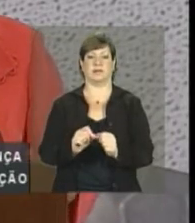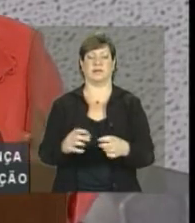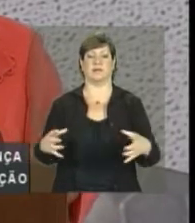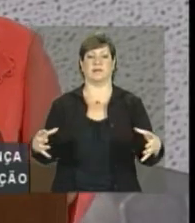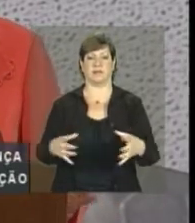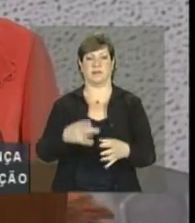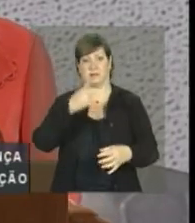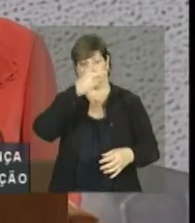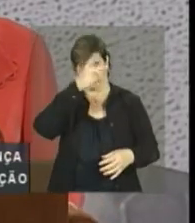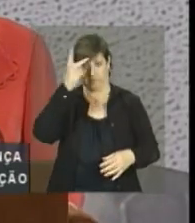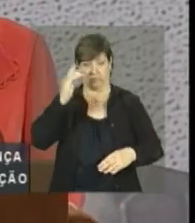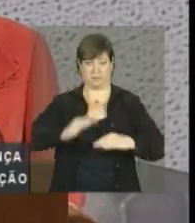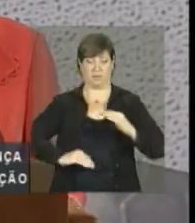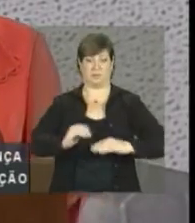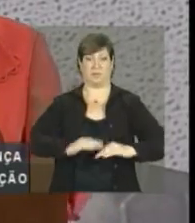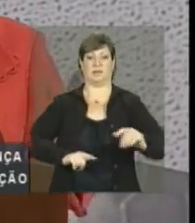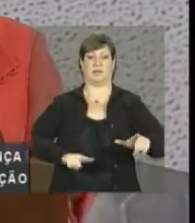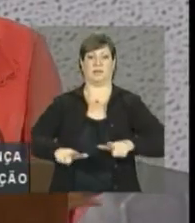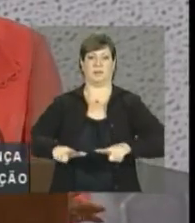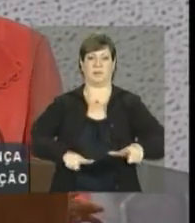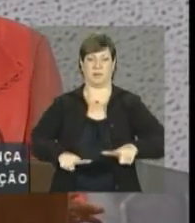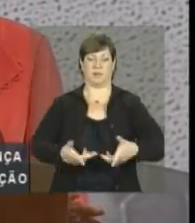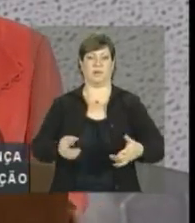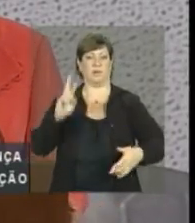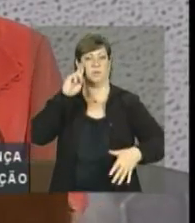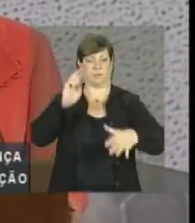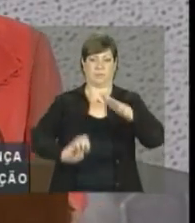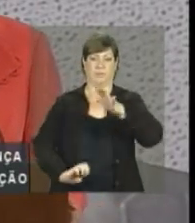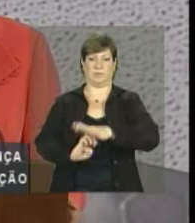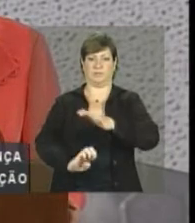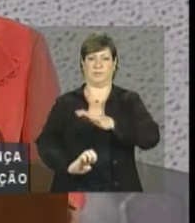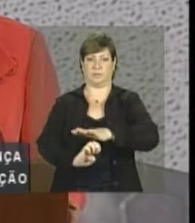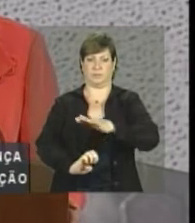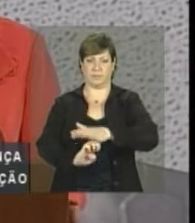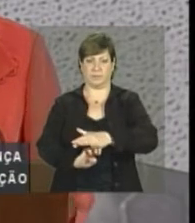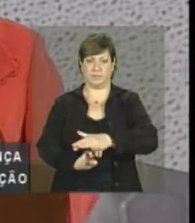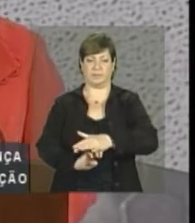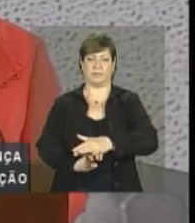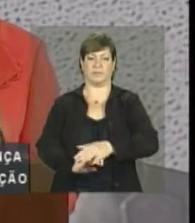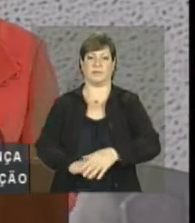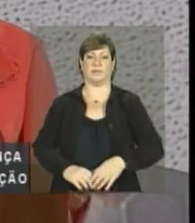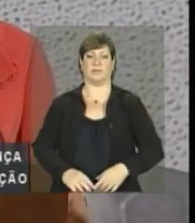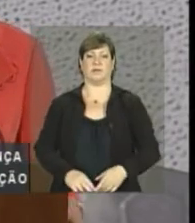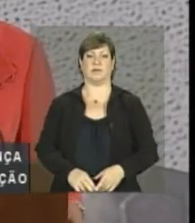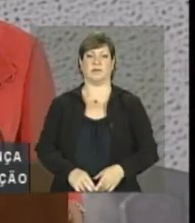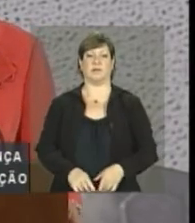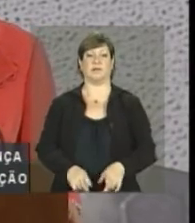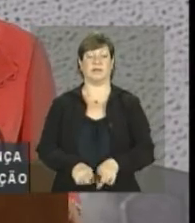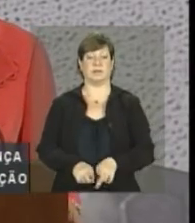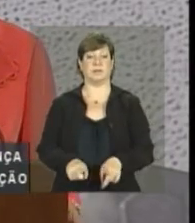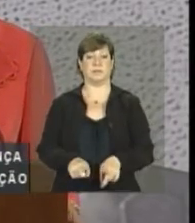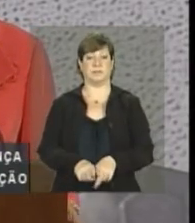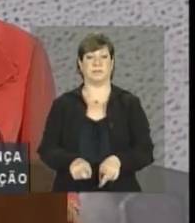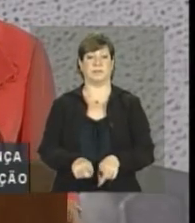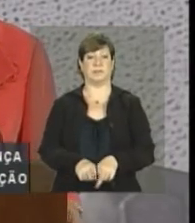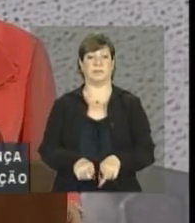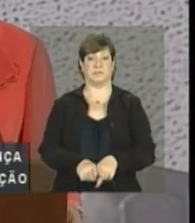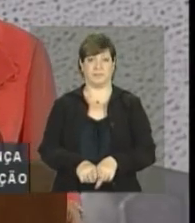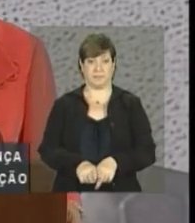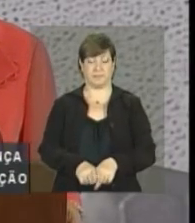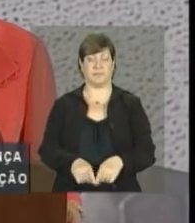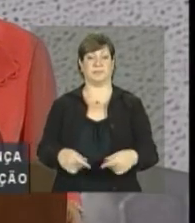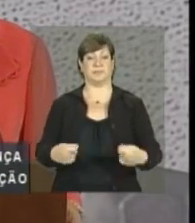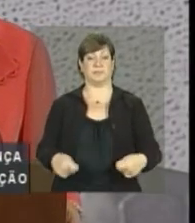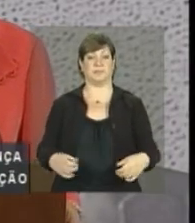os trabalhadores, os empresários e, como não poderia deixar de ser